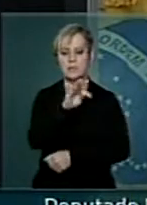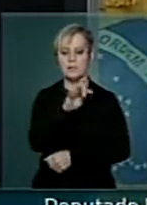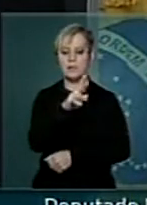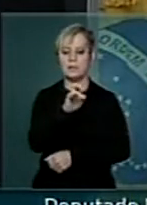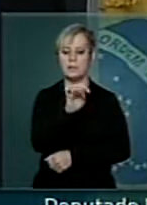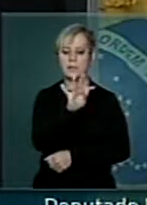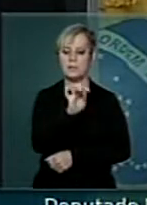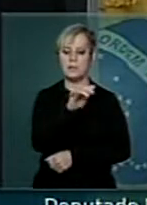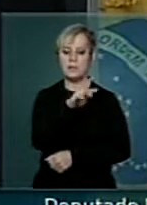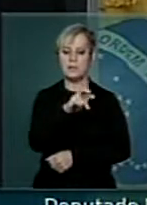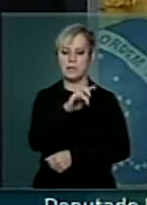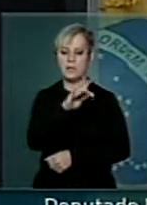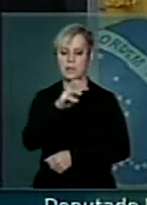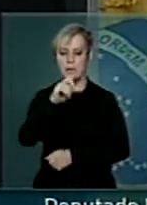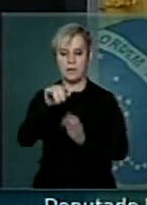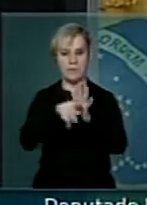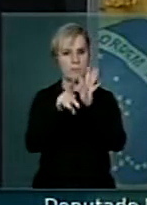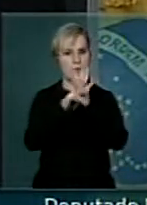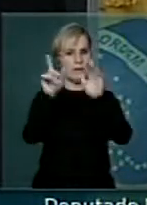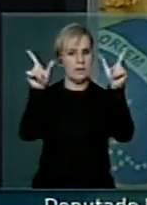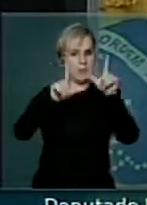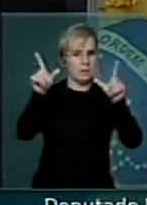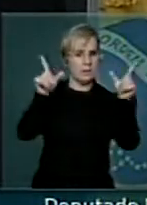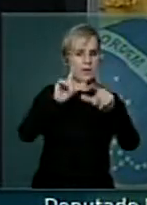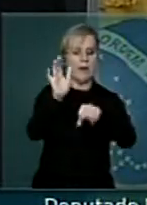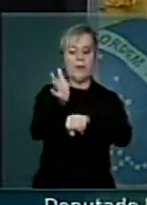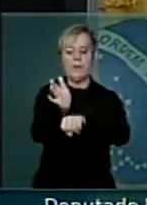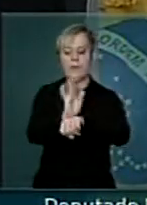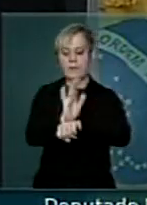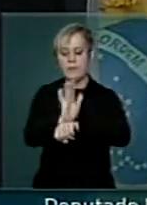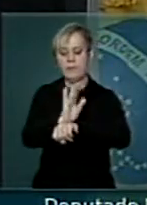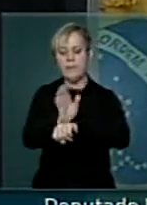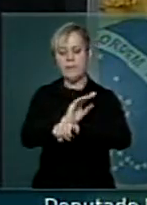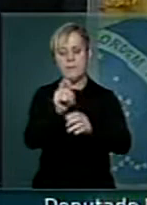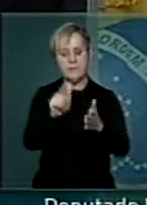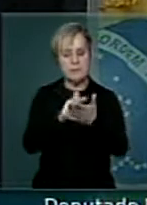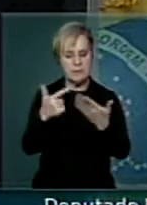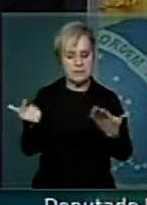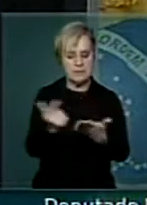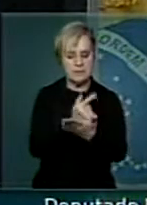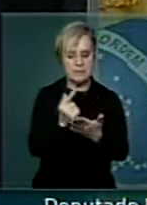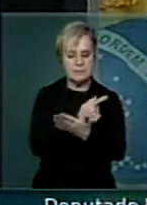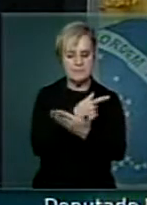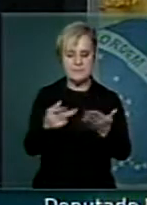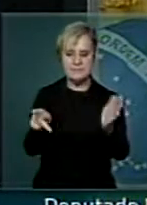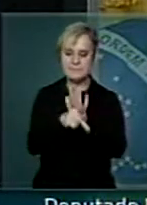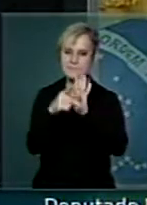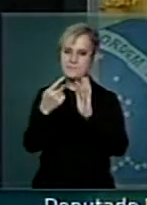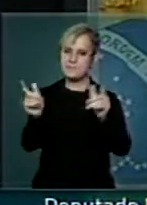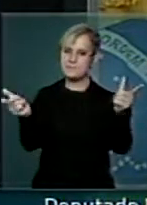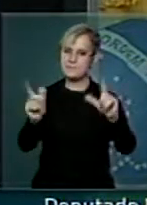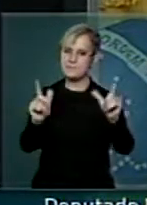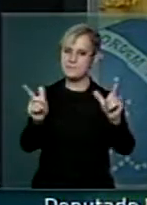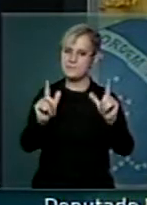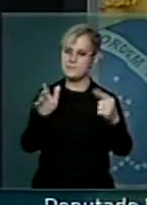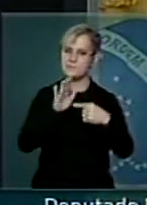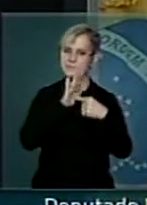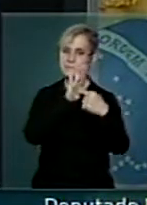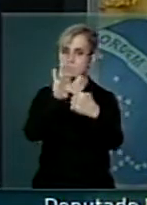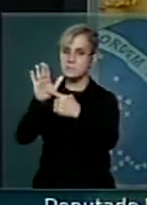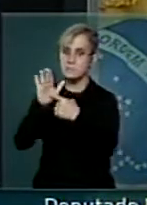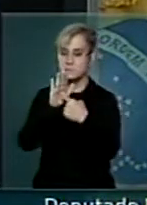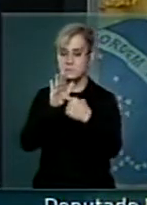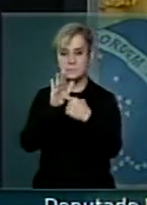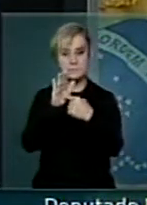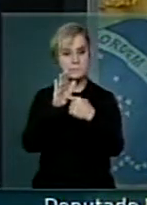indústria do cinema, nas mídias, como a própria mídia televisiva. Nós